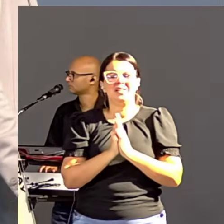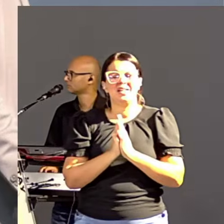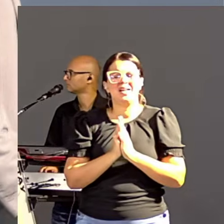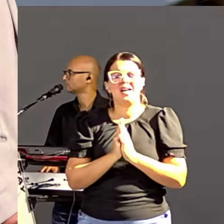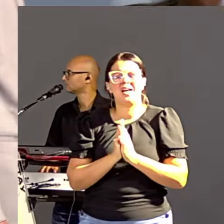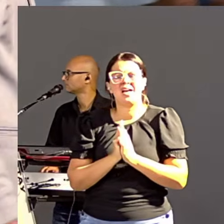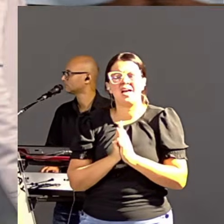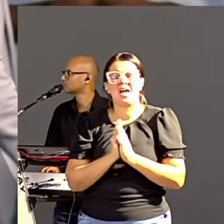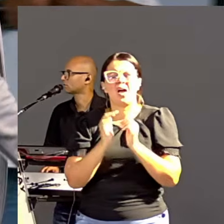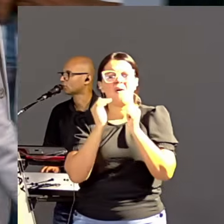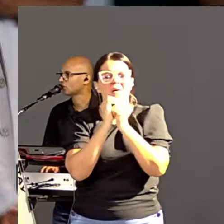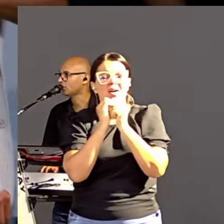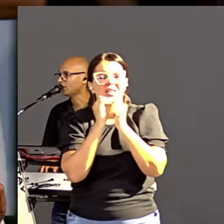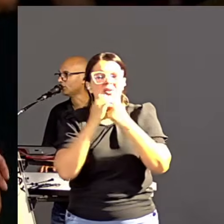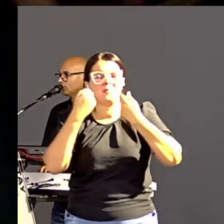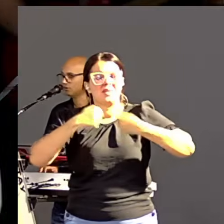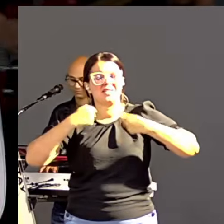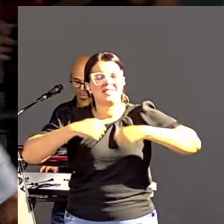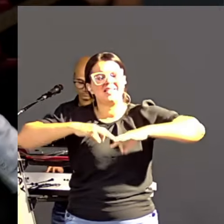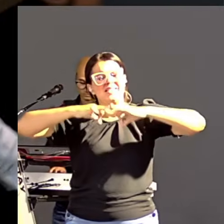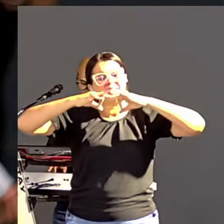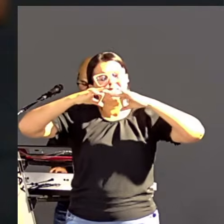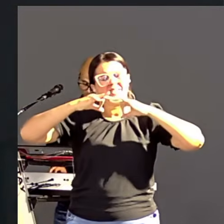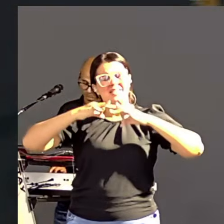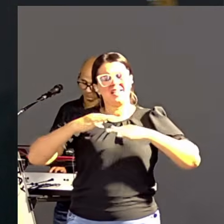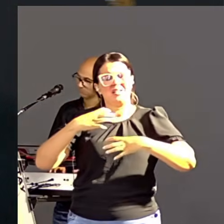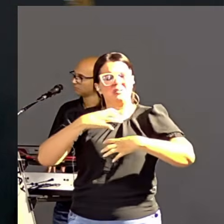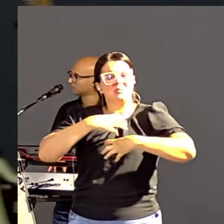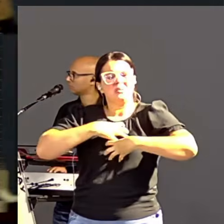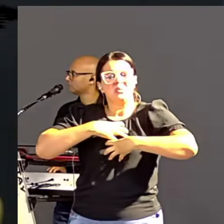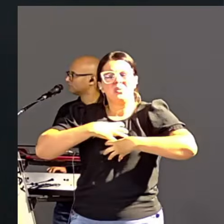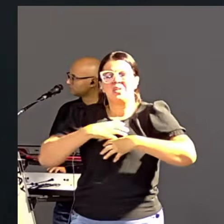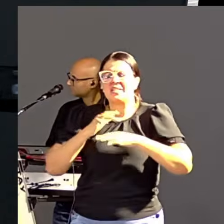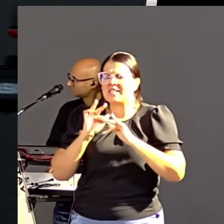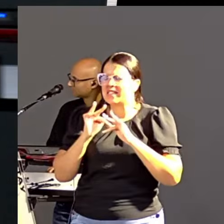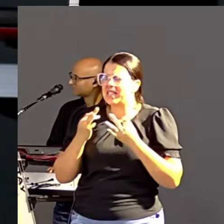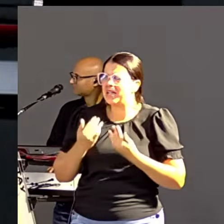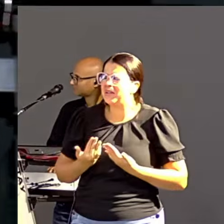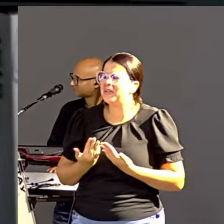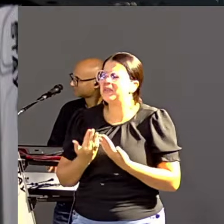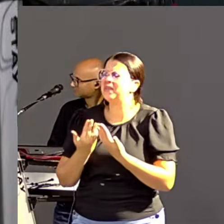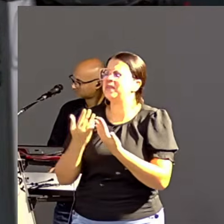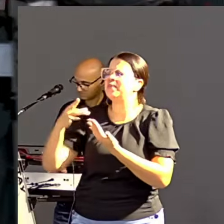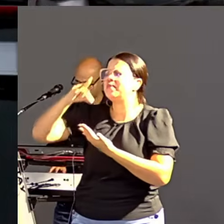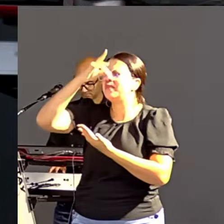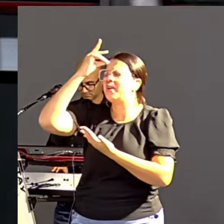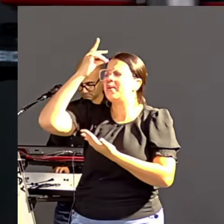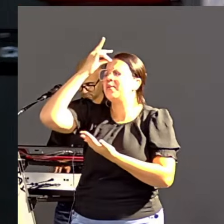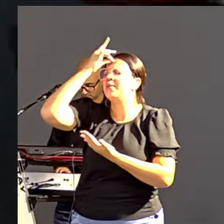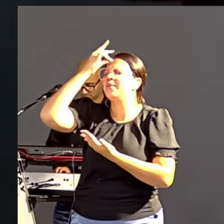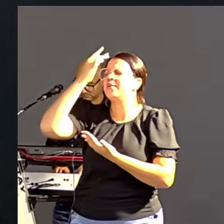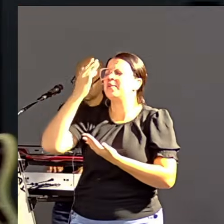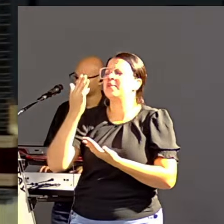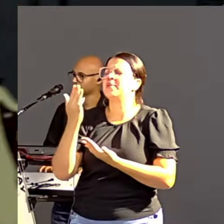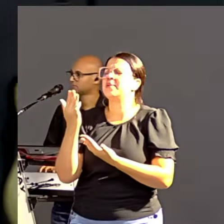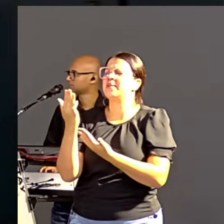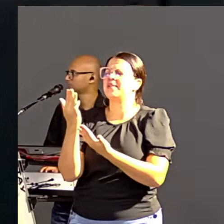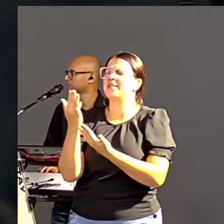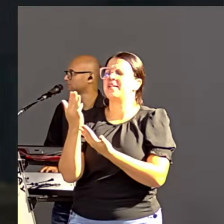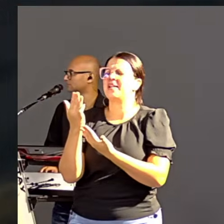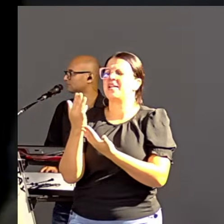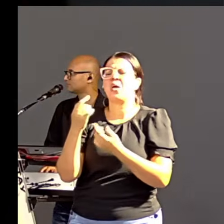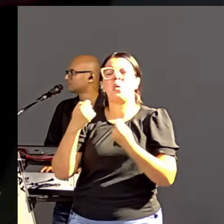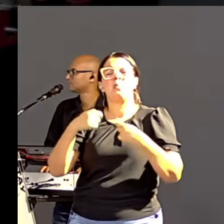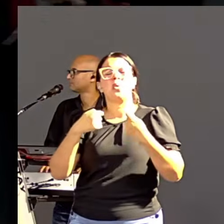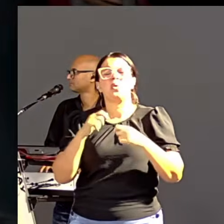nosso coração se alinha com o céu, se comunica com Deus, se entende com o Espírito Santo. Então procure